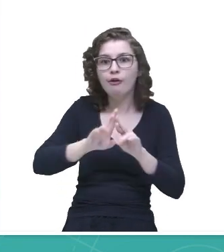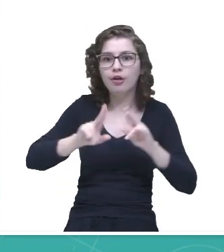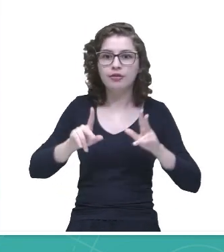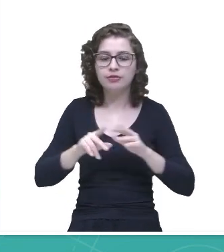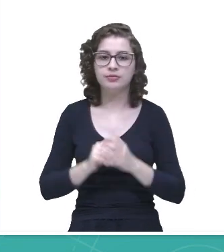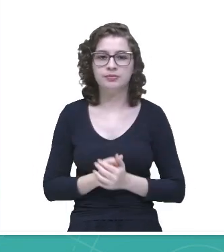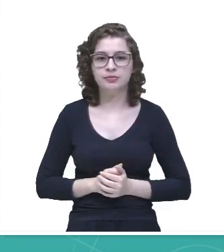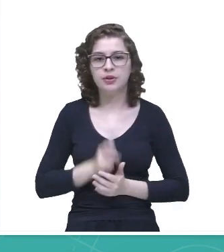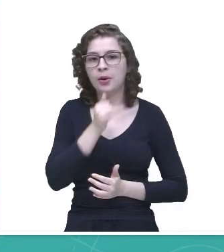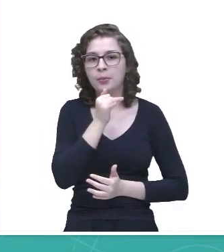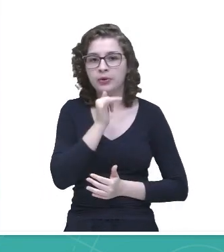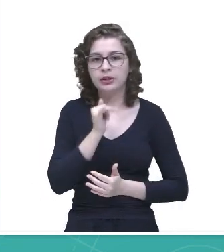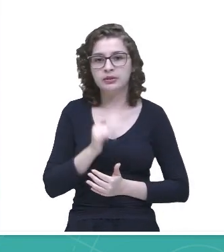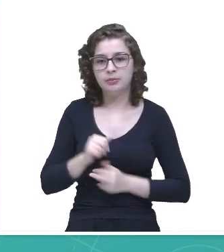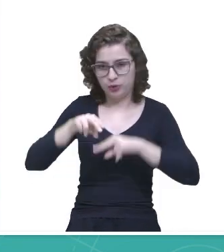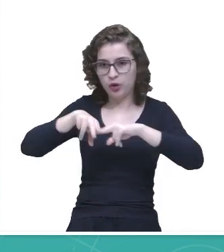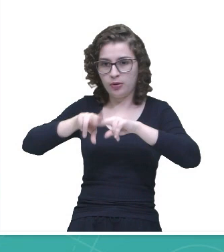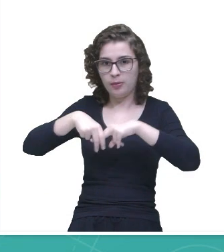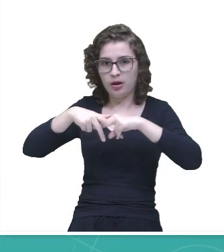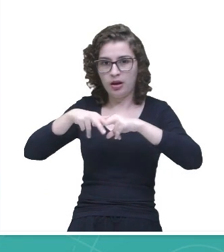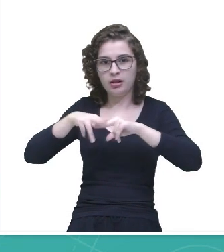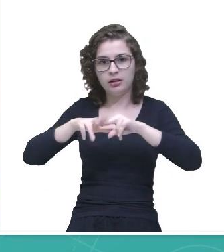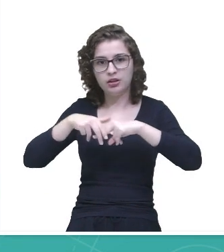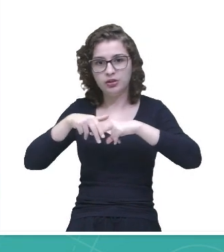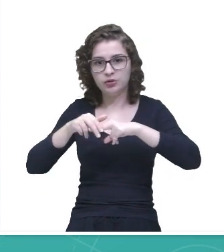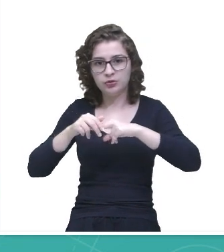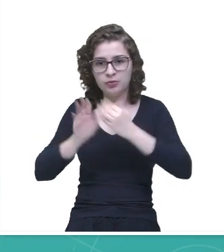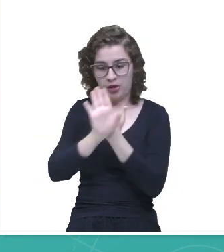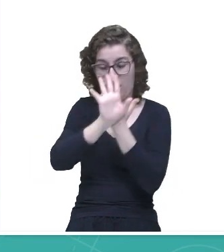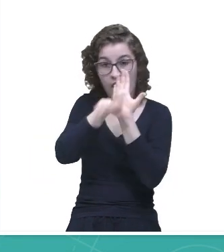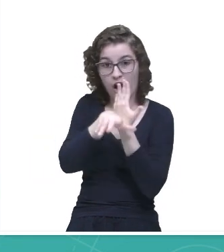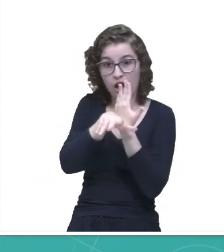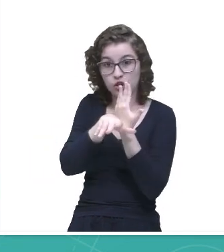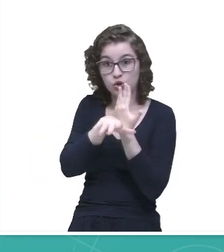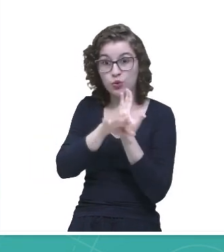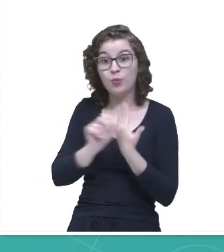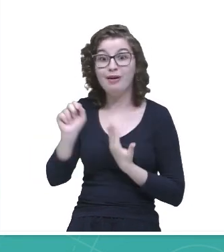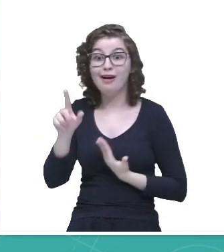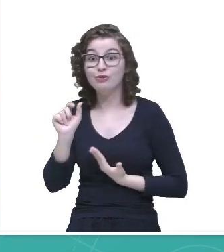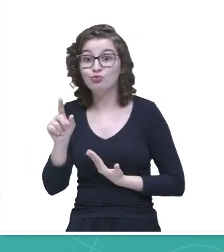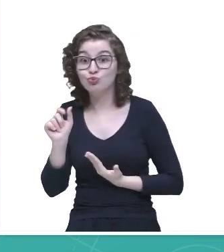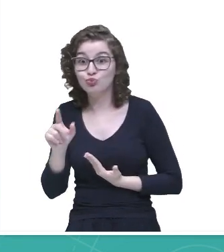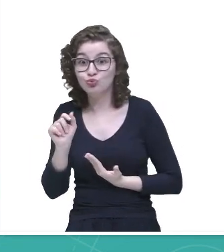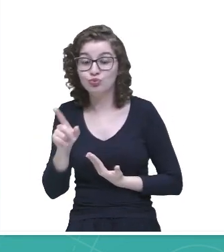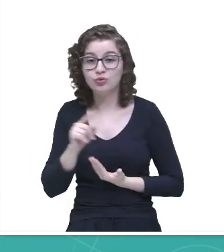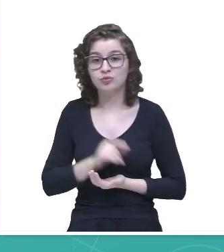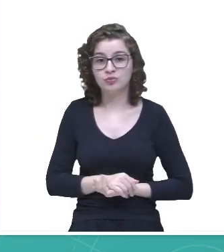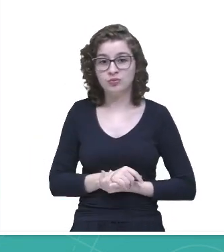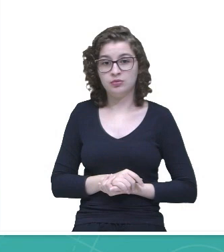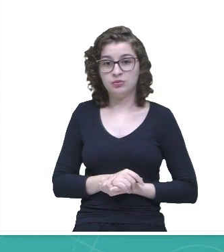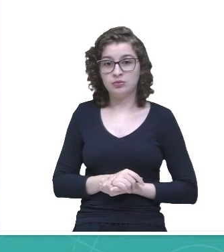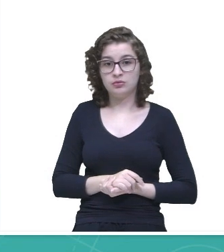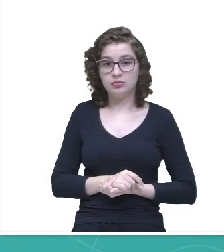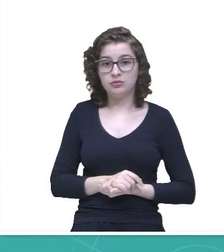atrás da moça que está no Balanço, a luminosidade no sombreamento, tá? A sombra não é negra, ela é